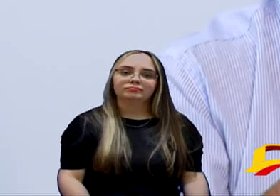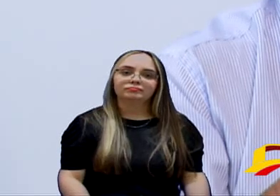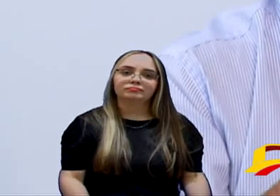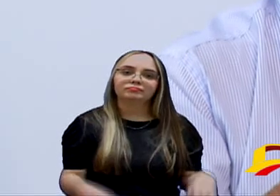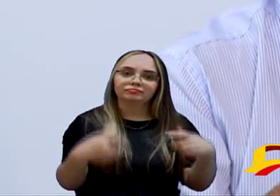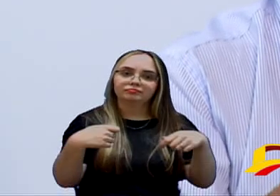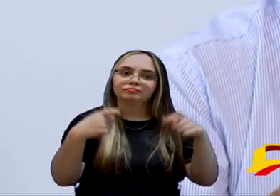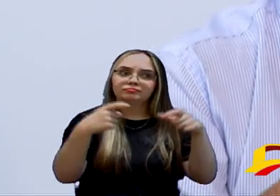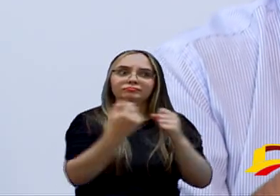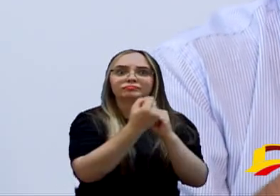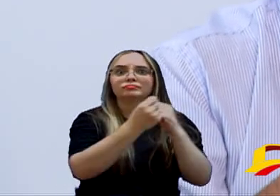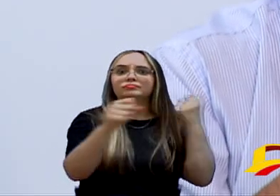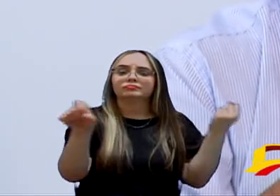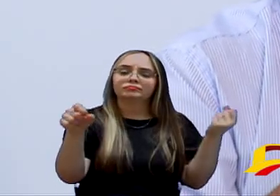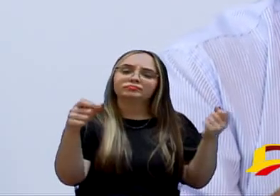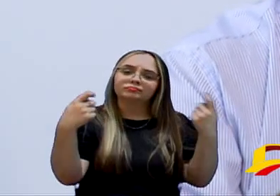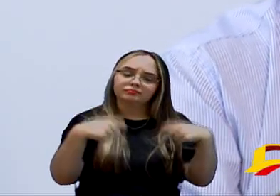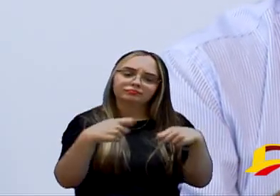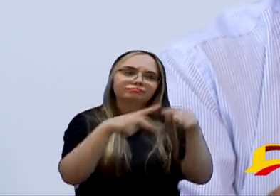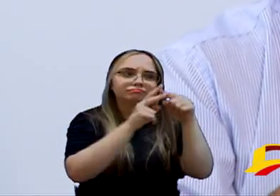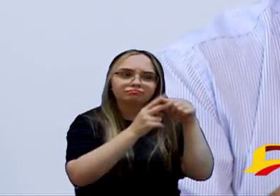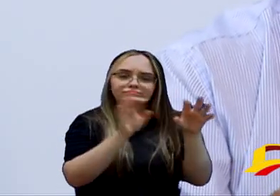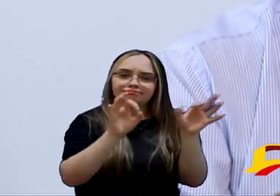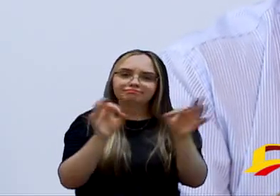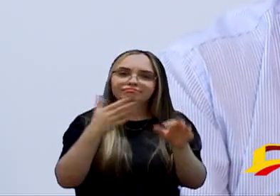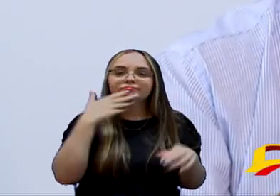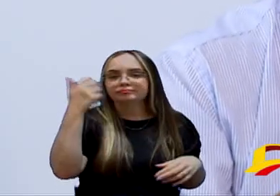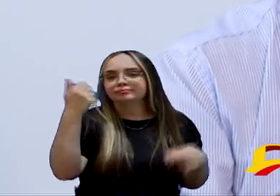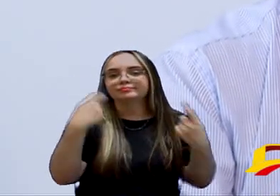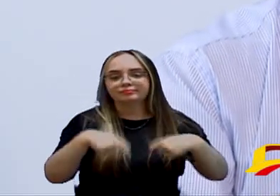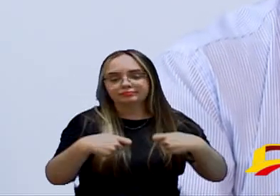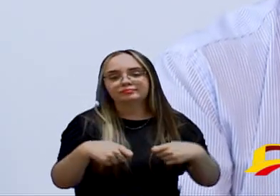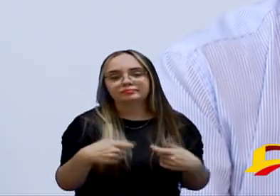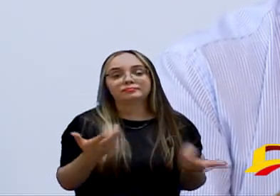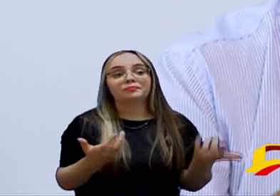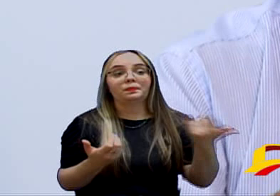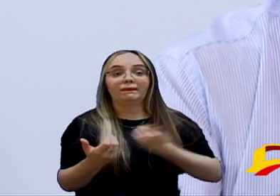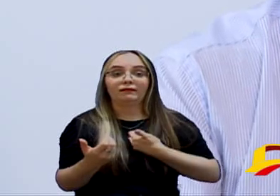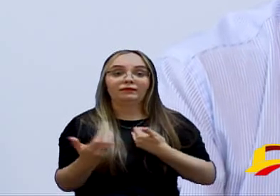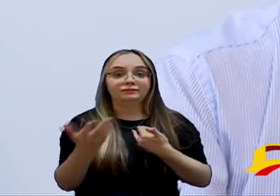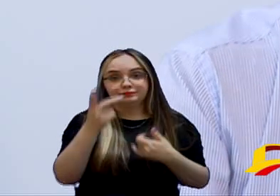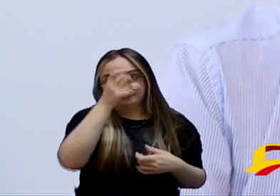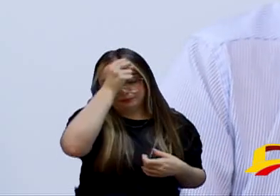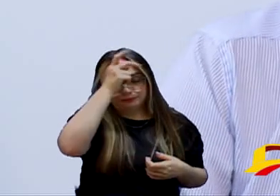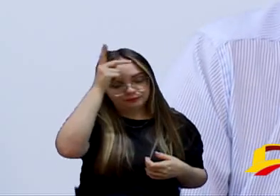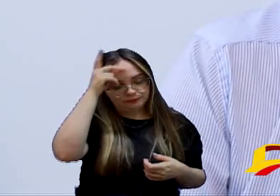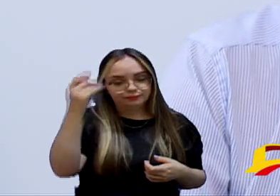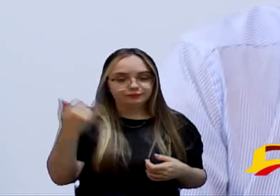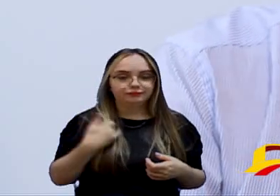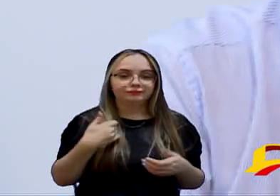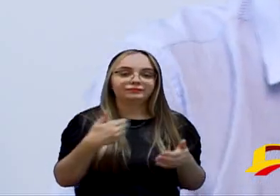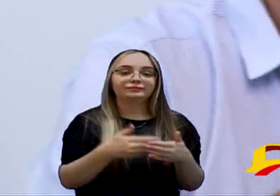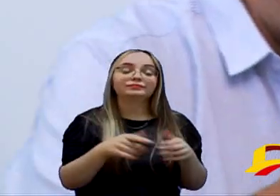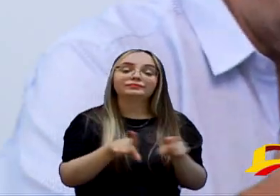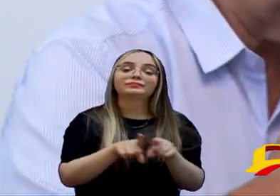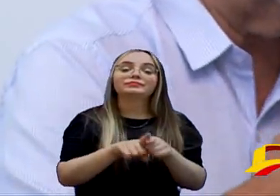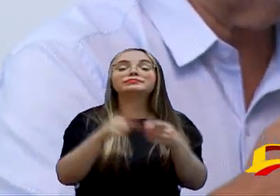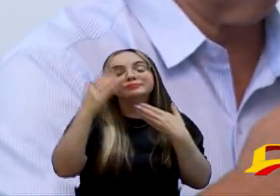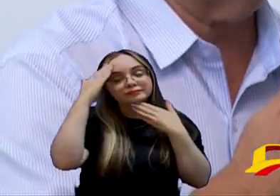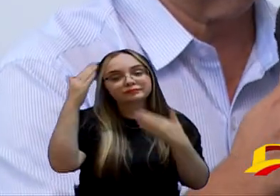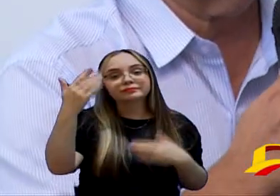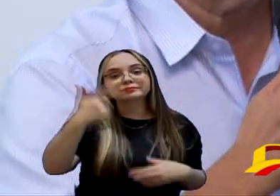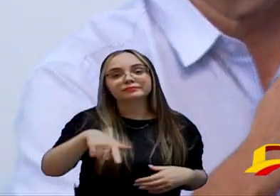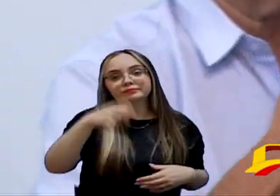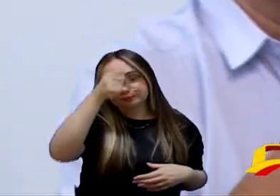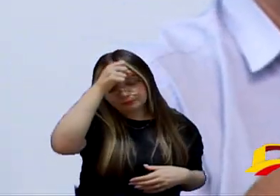gigantesco aquele lá tem que ter melhorias e graças a Deus E essa notícia que recebido do prefeito outra também queria agradecer o prefeito de novo